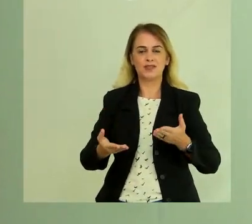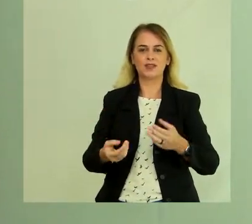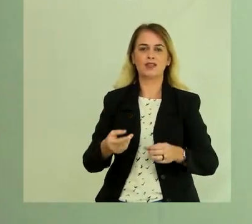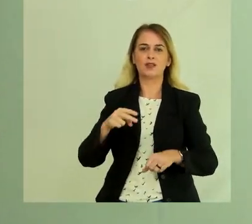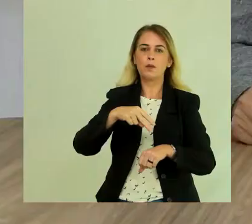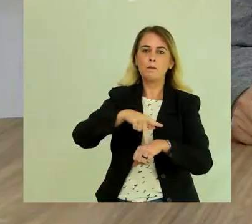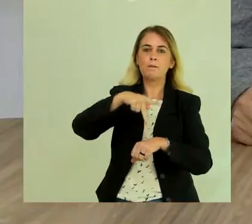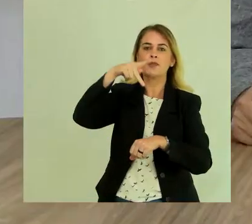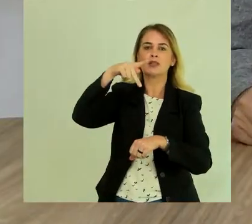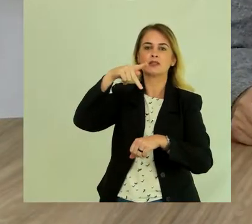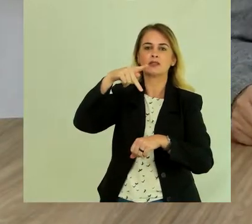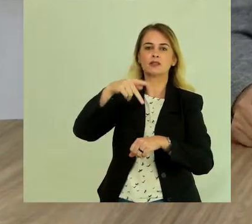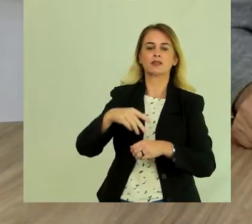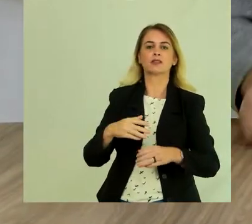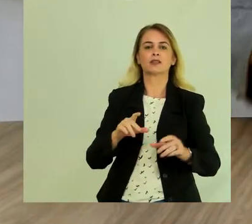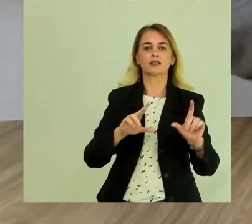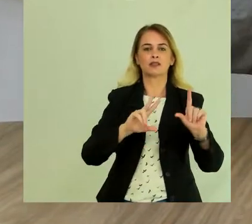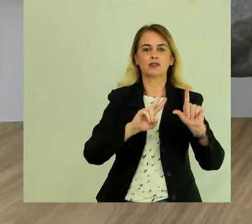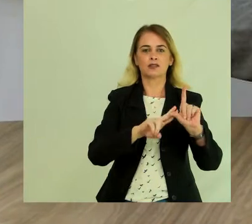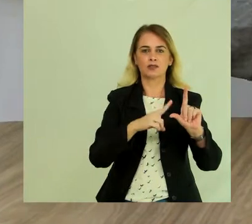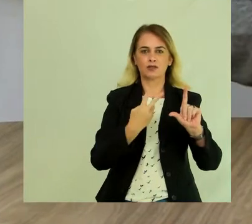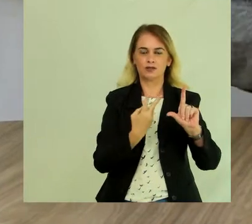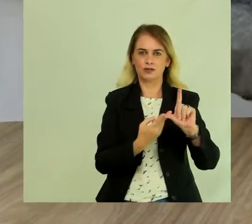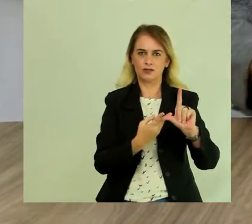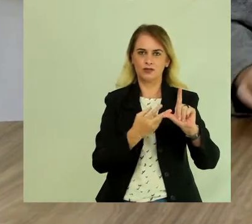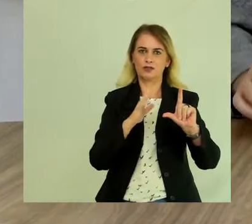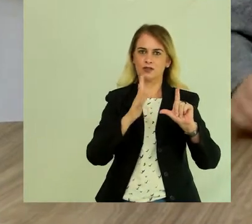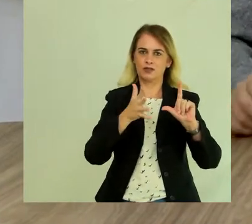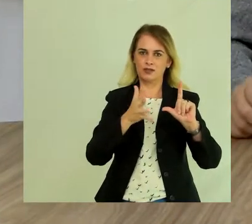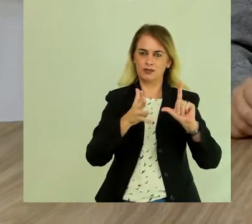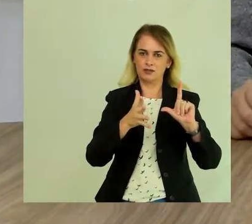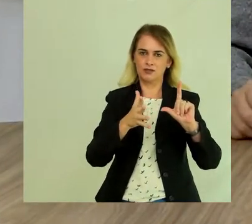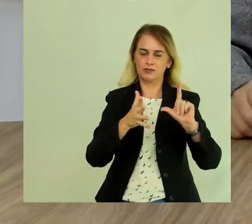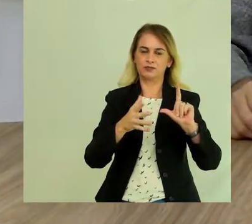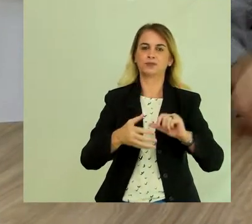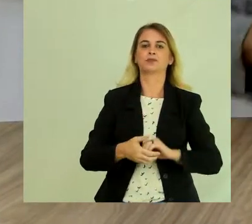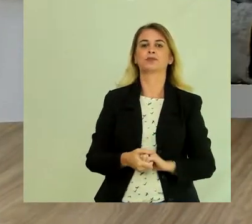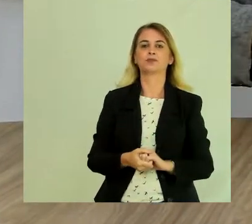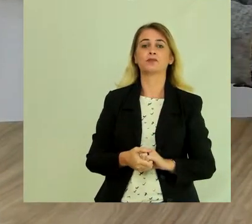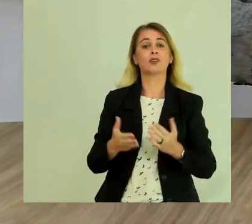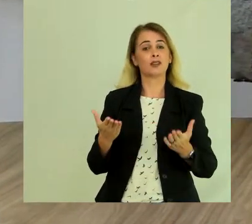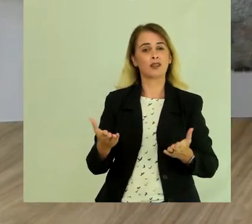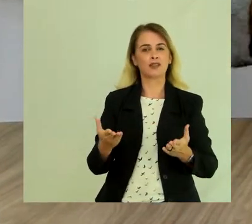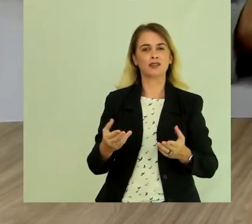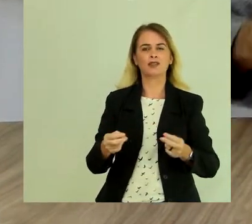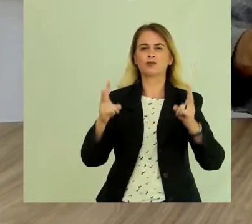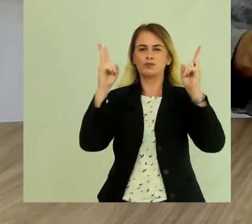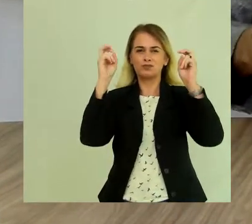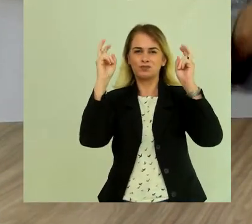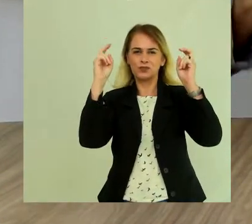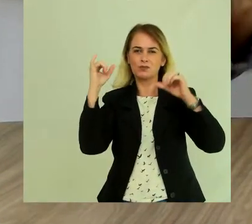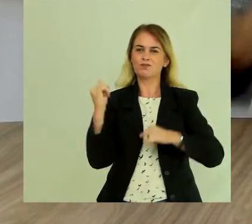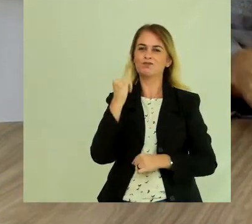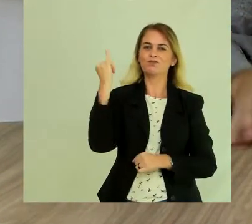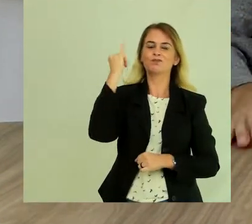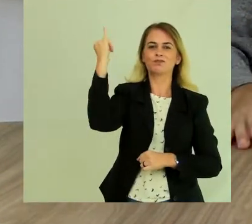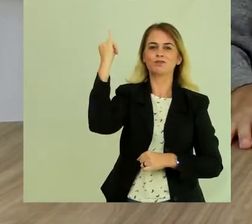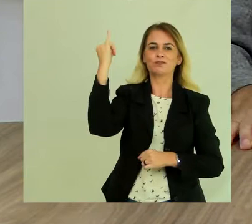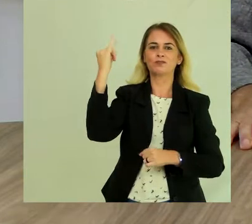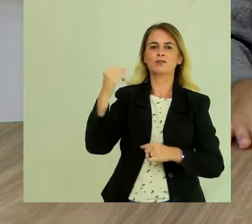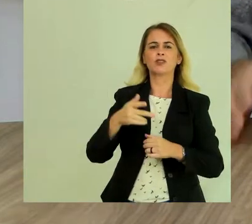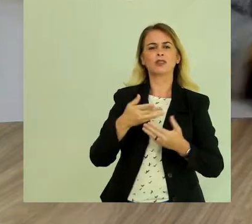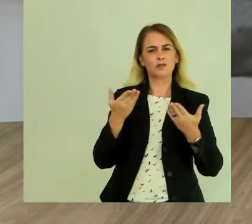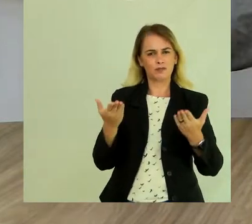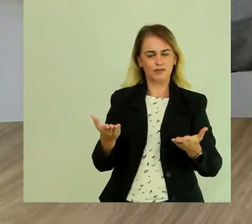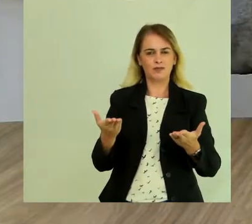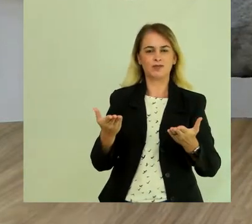em docência em Libras. Libras, que é um assunto importante que merece ser